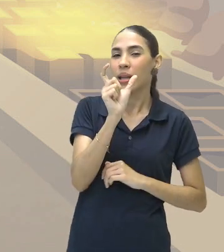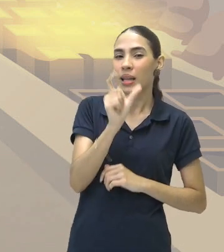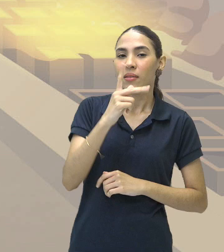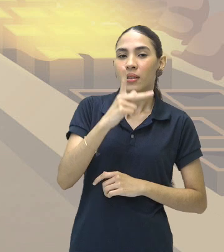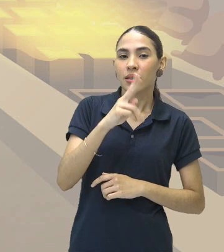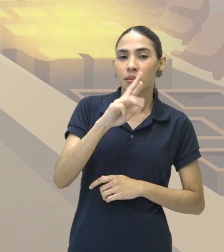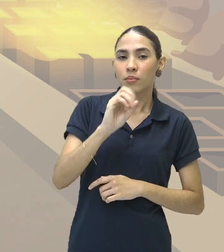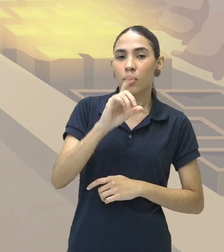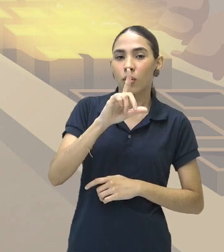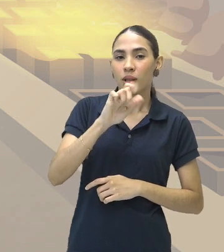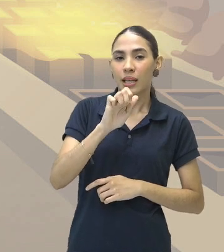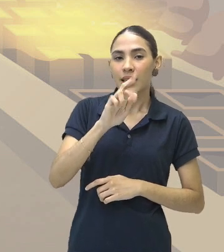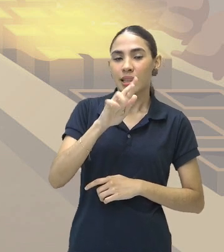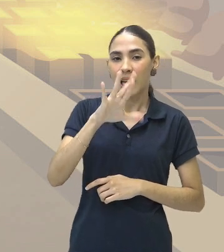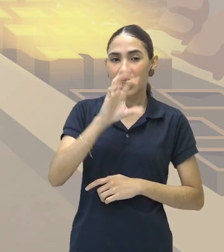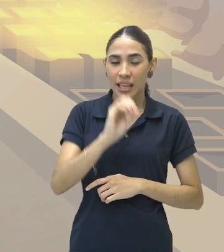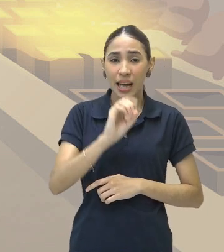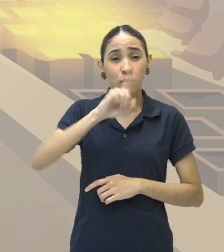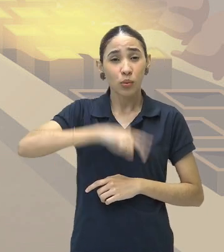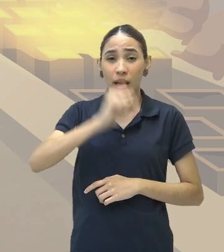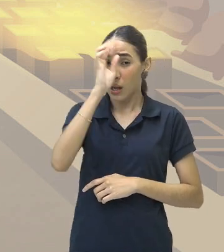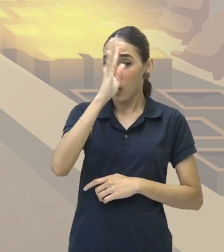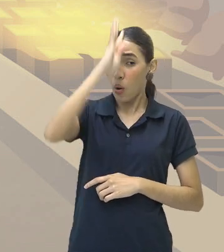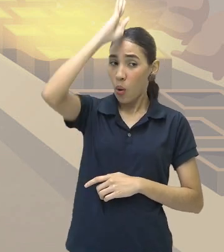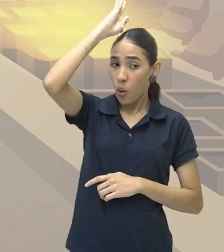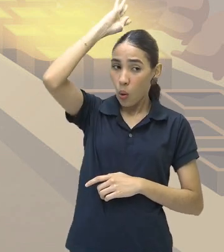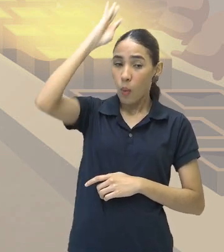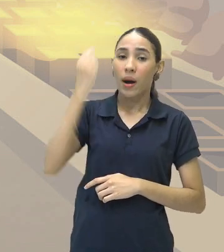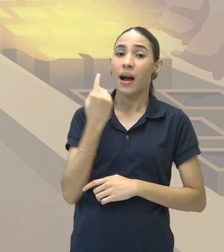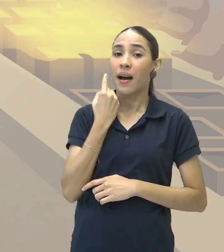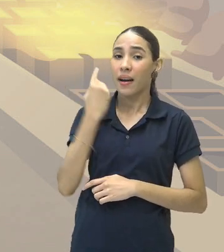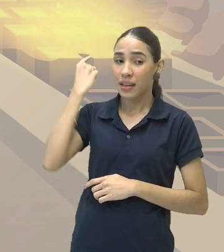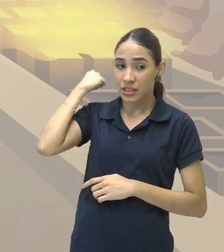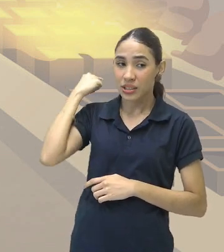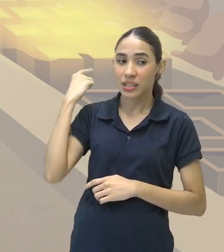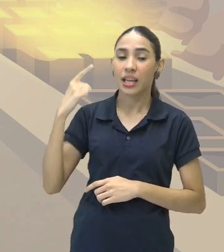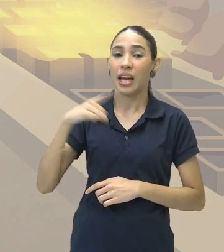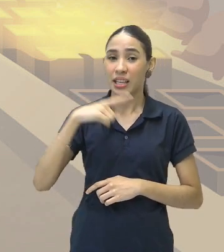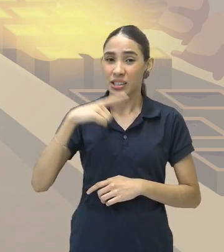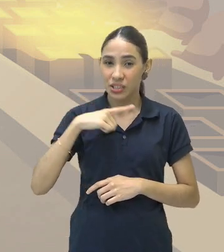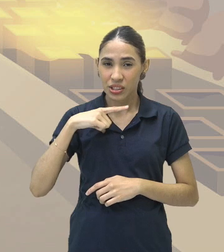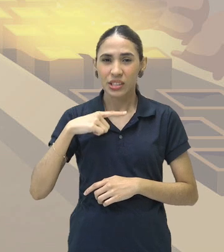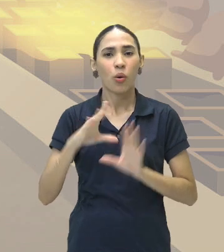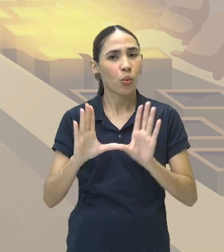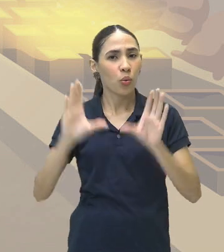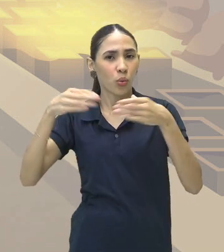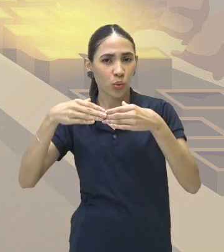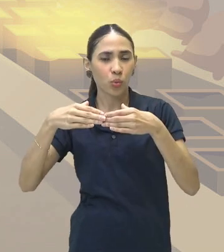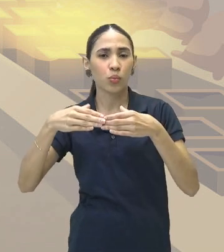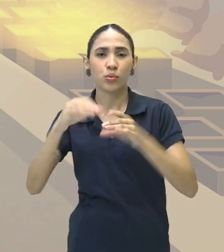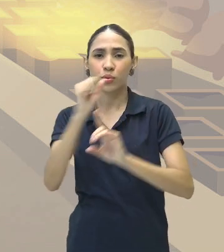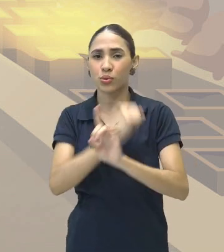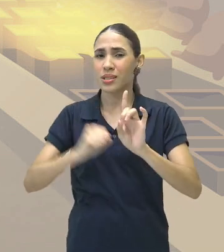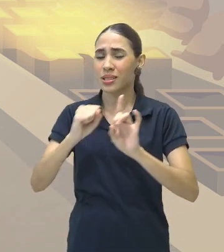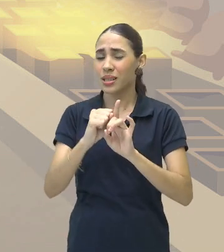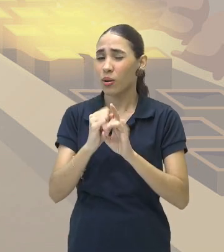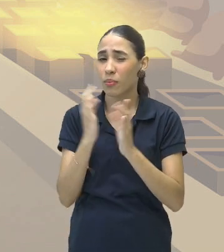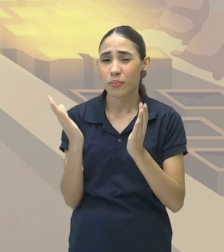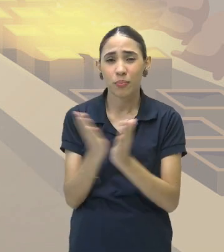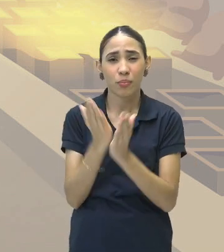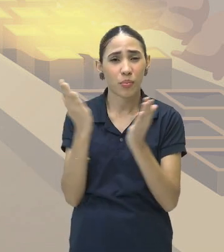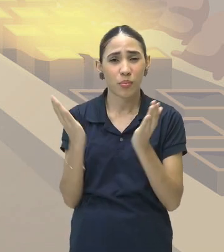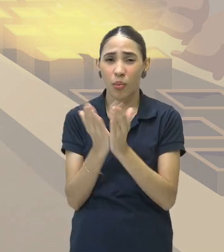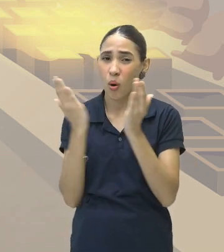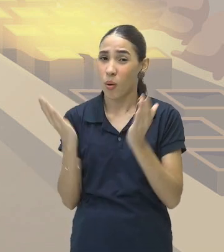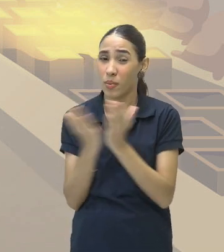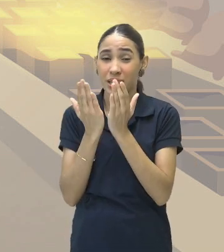ela surge na Roma antiga e existia ali uma classe social que era muito pobre, e eles